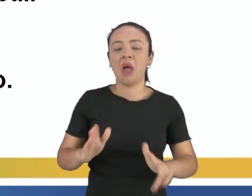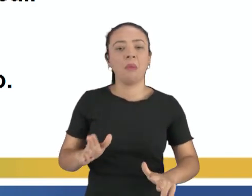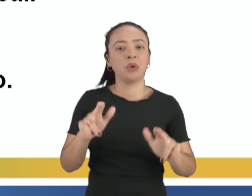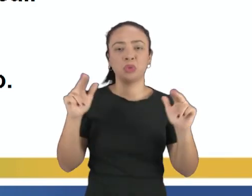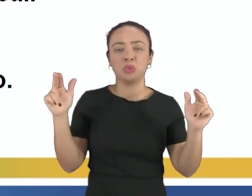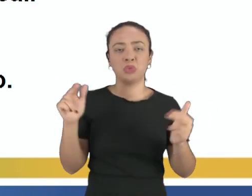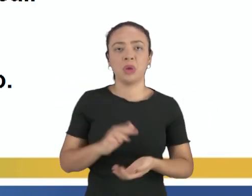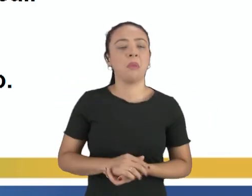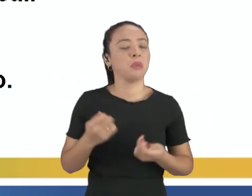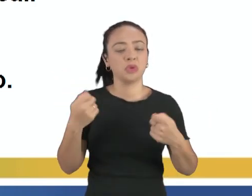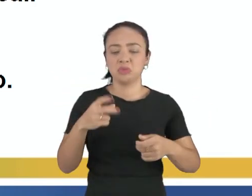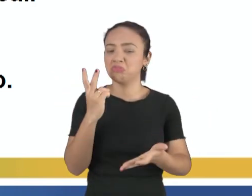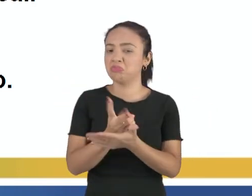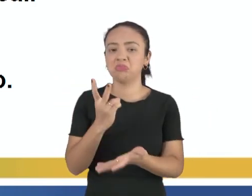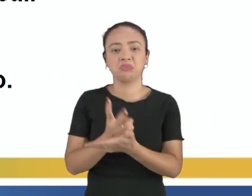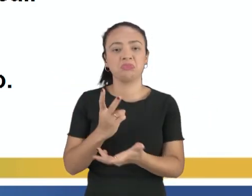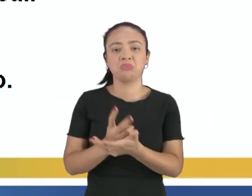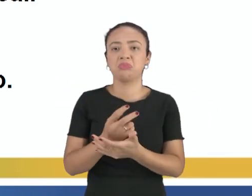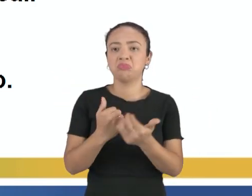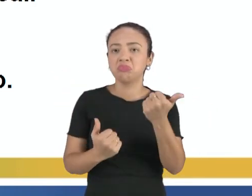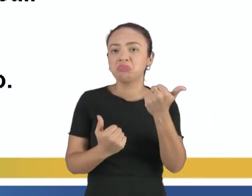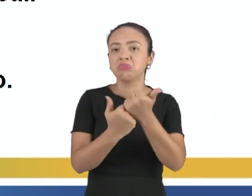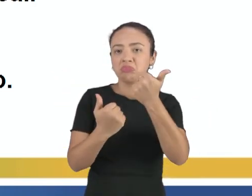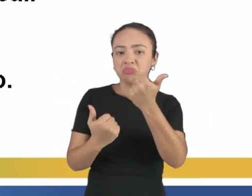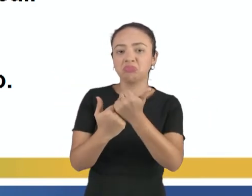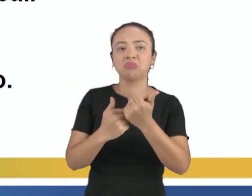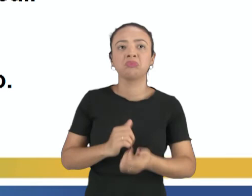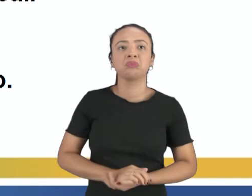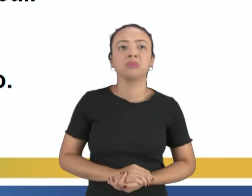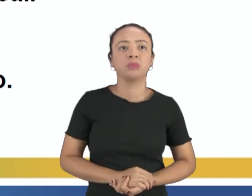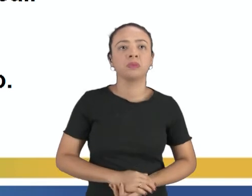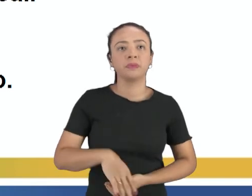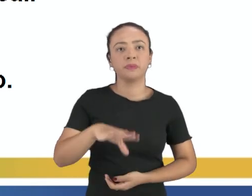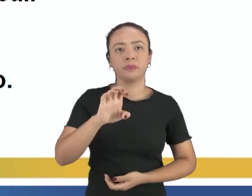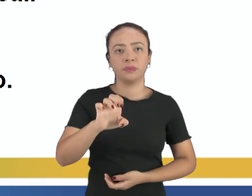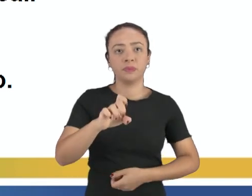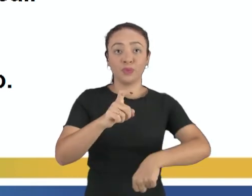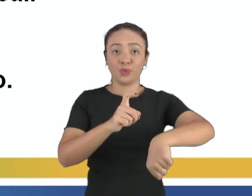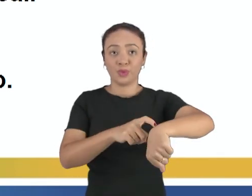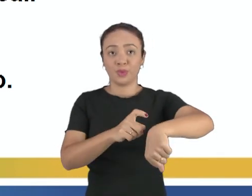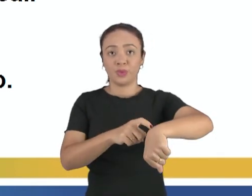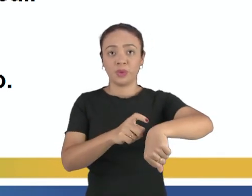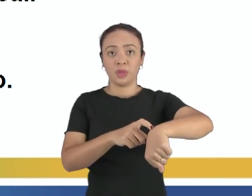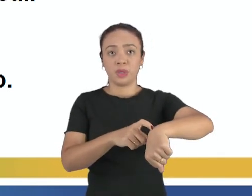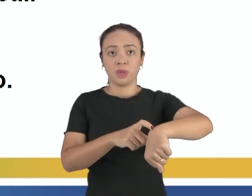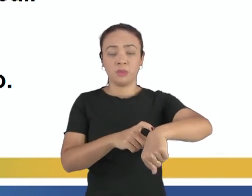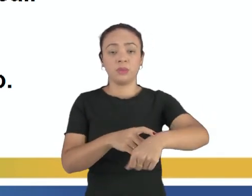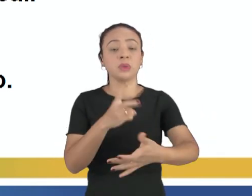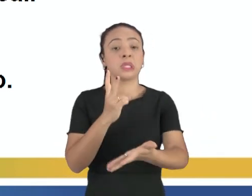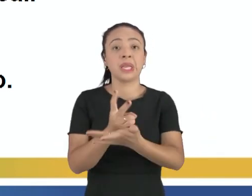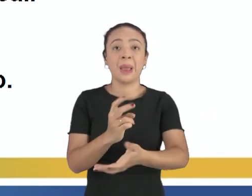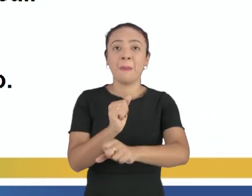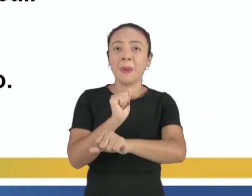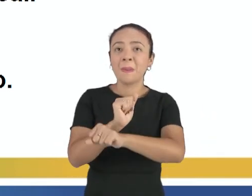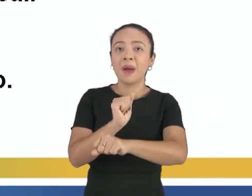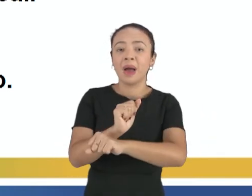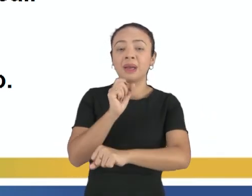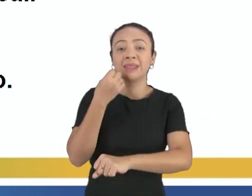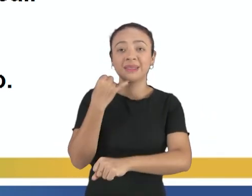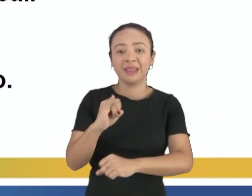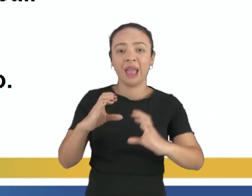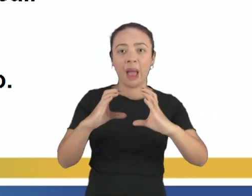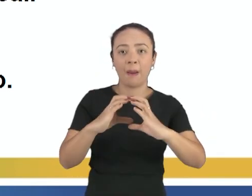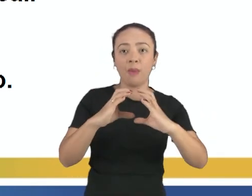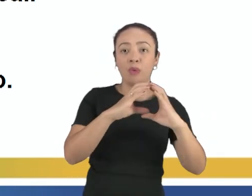são ilimitadas, né? Ou seja, pode fazer quantas o time quiser. Ou letra E. O cronômetro para sempre